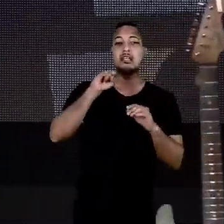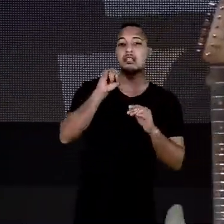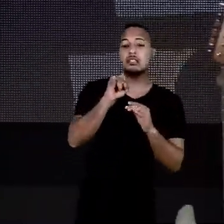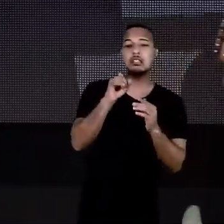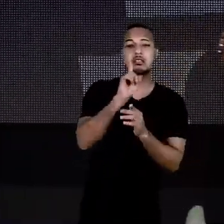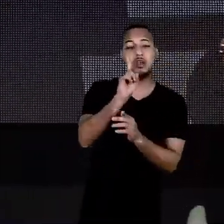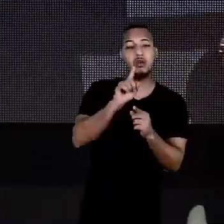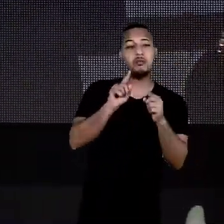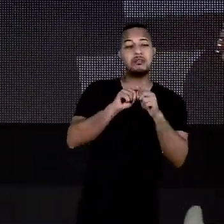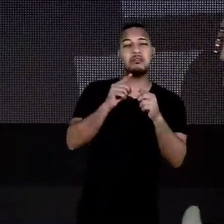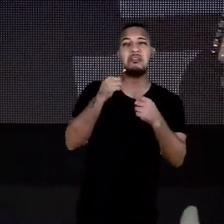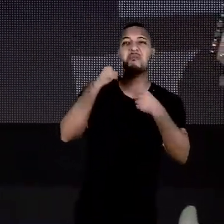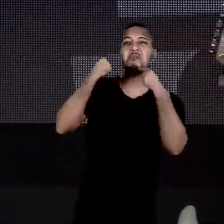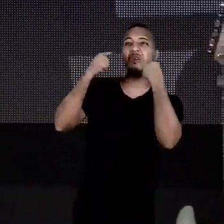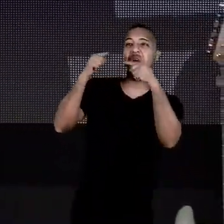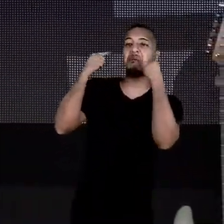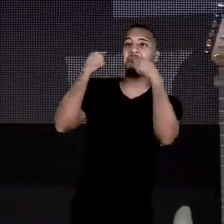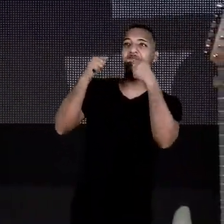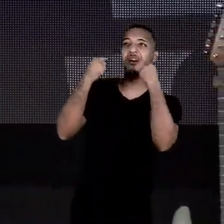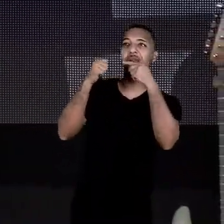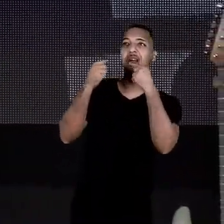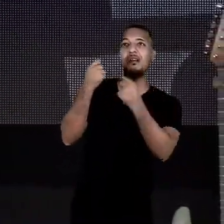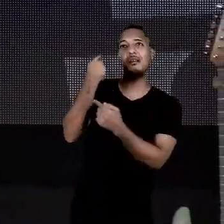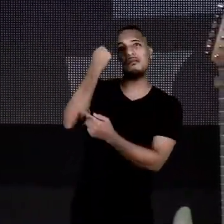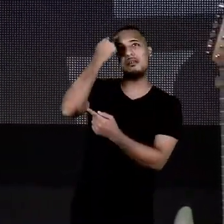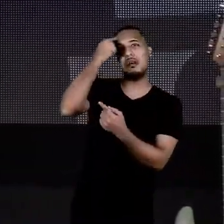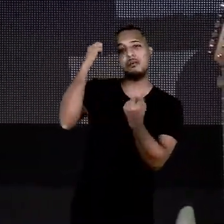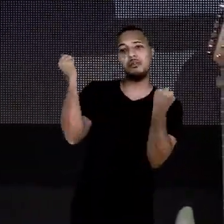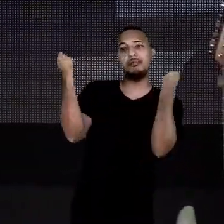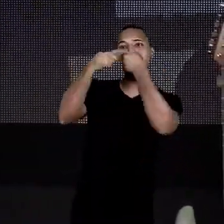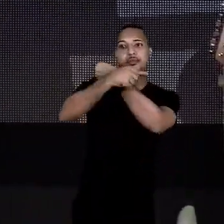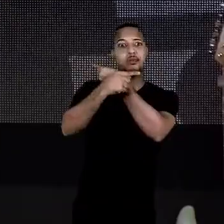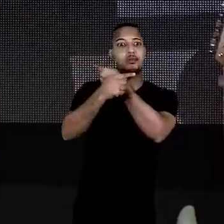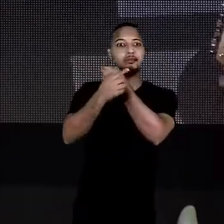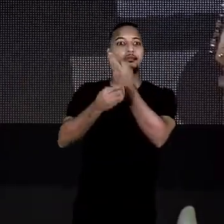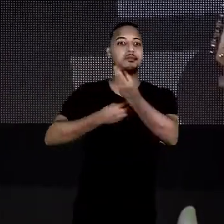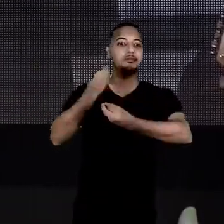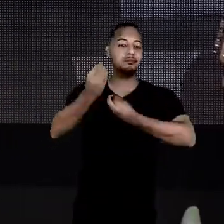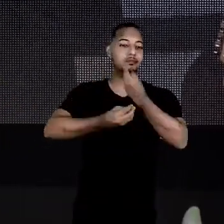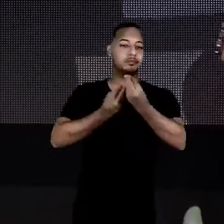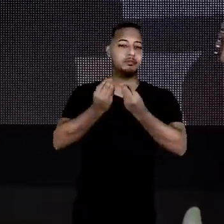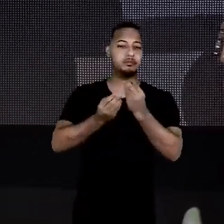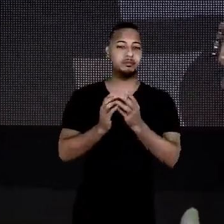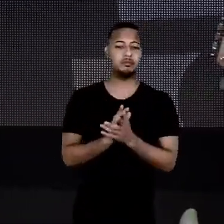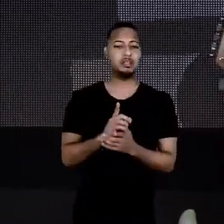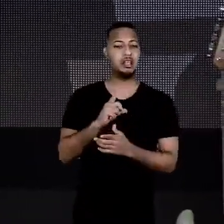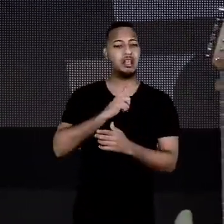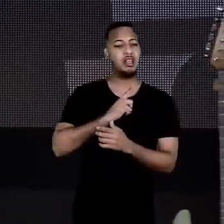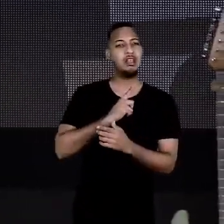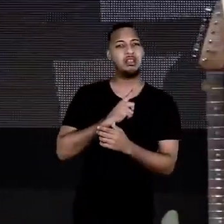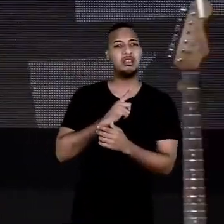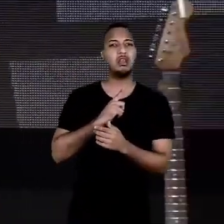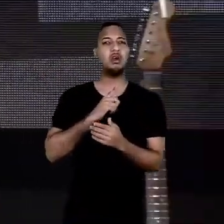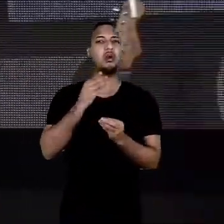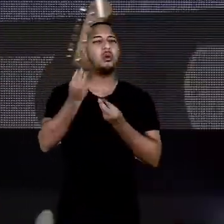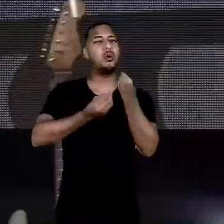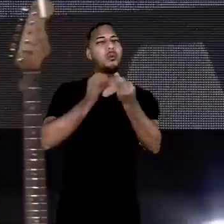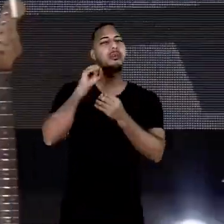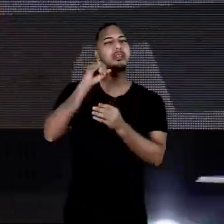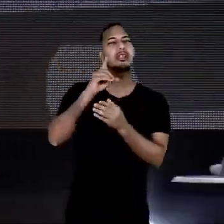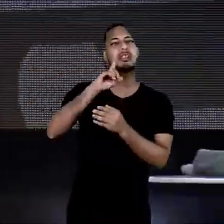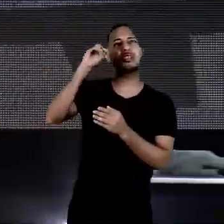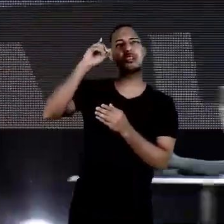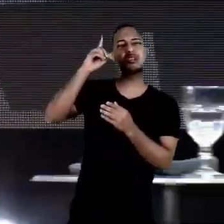Deus está contra você. É ou não é? Mas tem gente que é assim. Tem gente que pensa e age dessa forma, como se Deus fosse contra